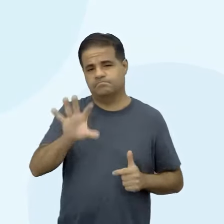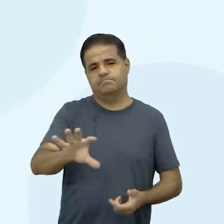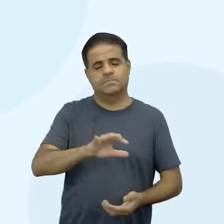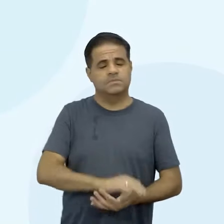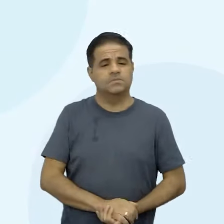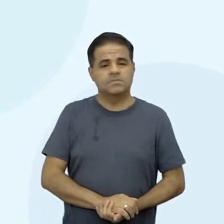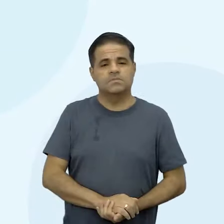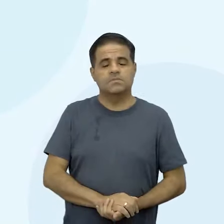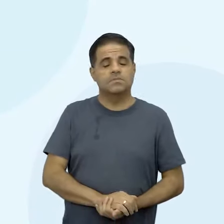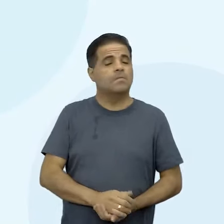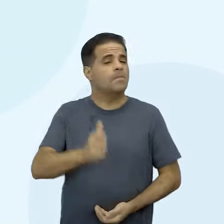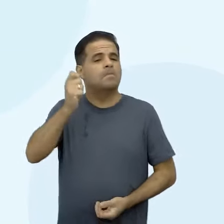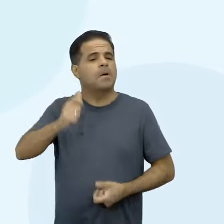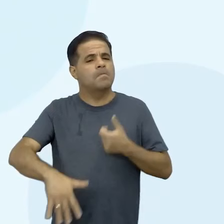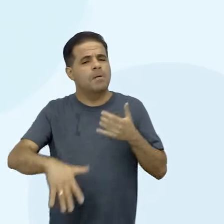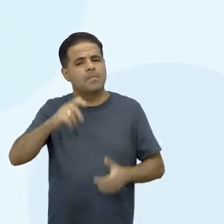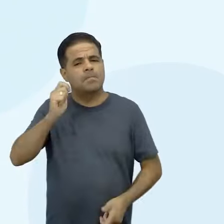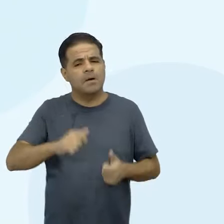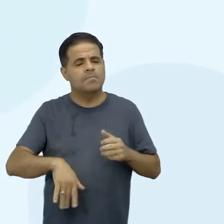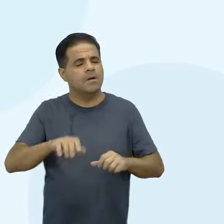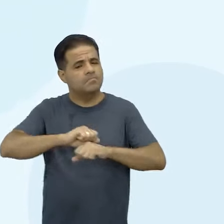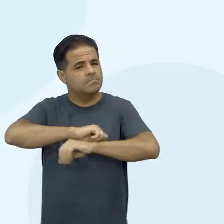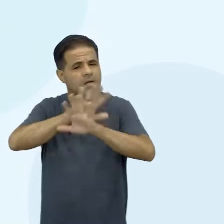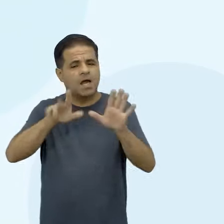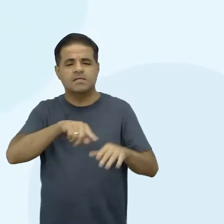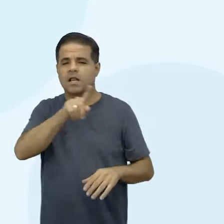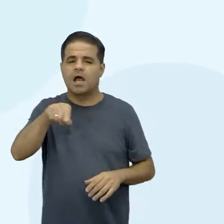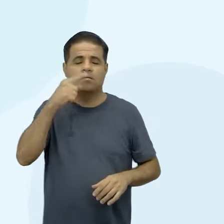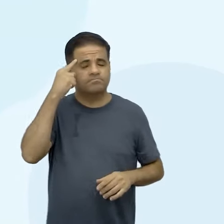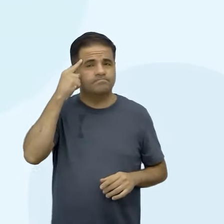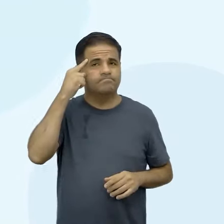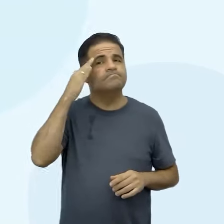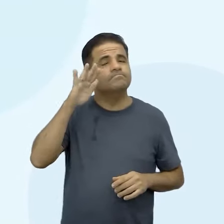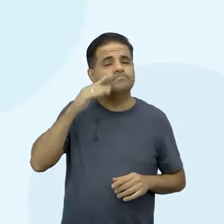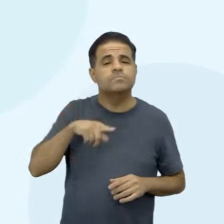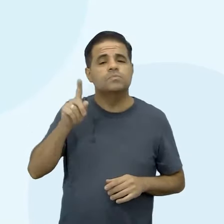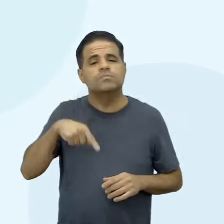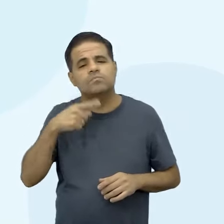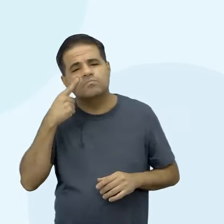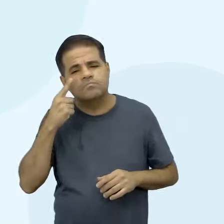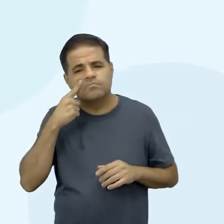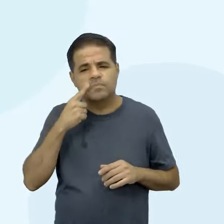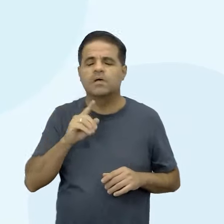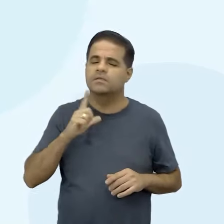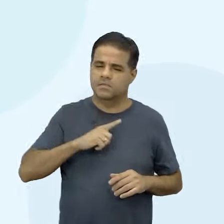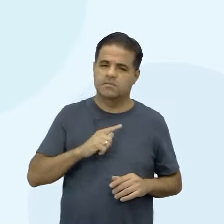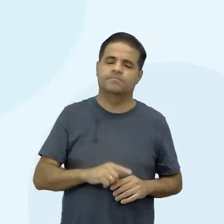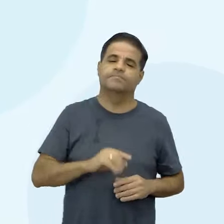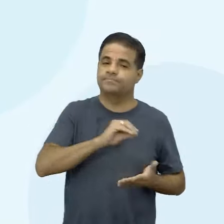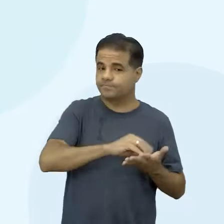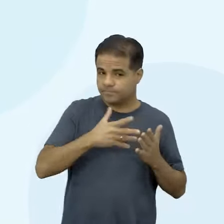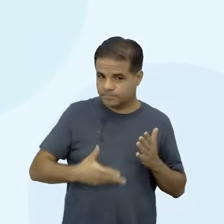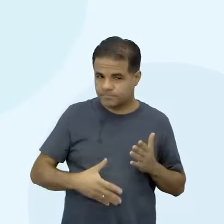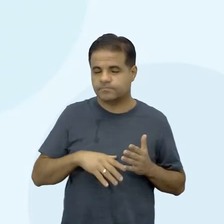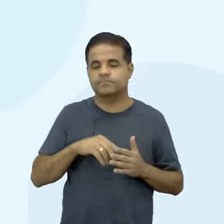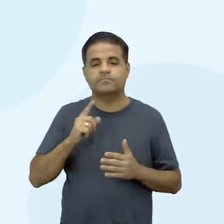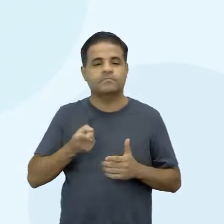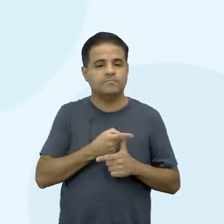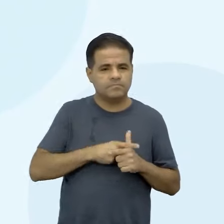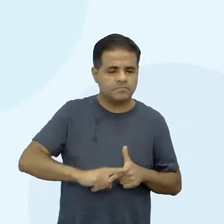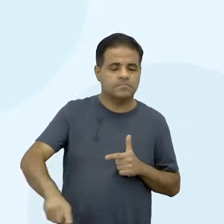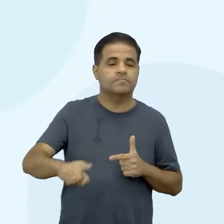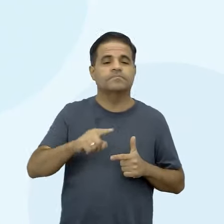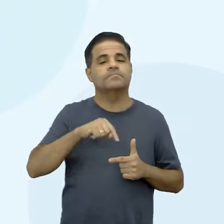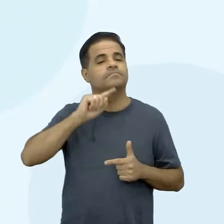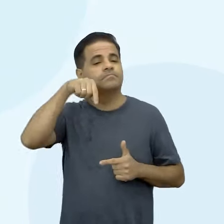Mas vamos destrinchar um pouquinho mais para ficar mais claro aí para vocês. Então, considerando, né, que a gente tem a unidade curricular, que é dividida em